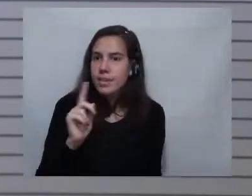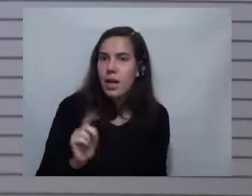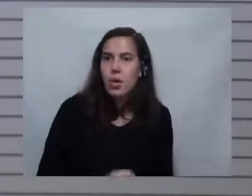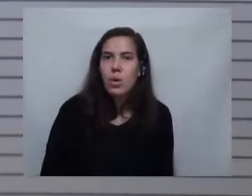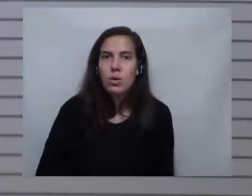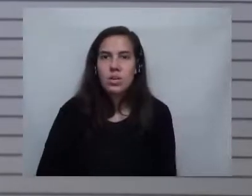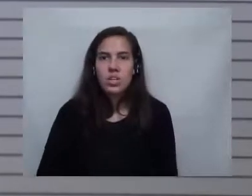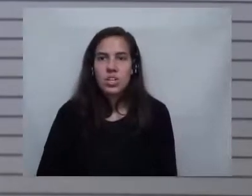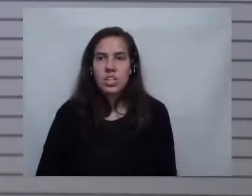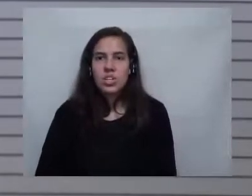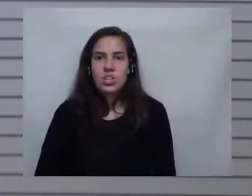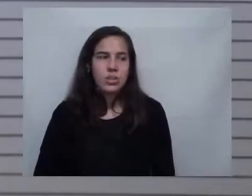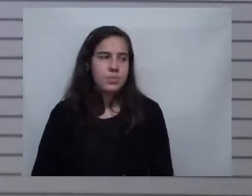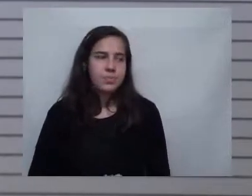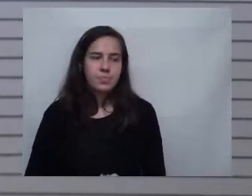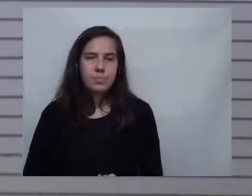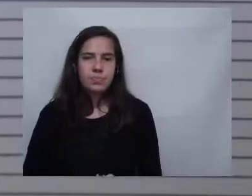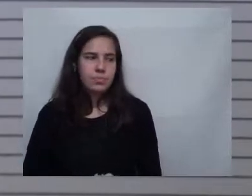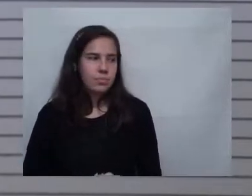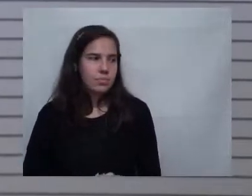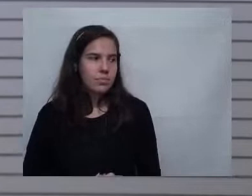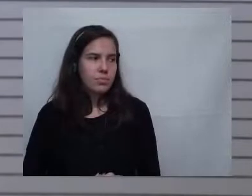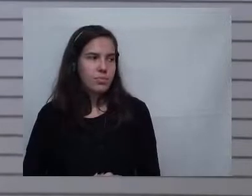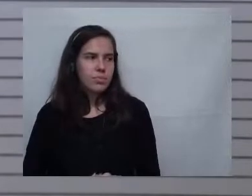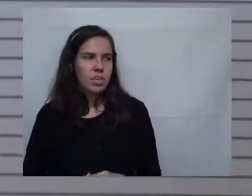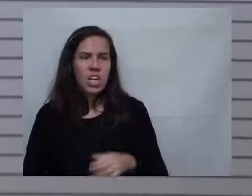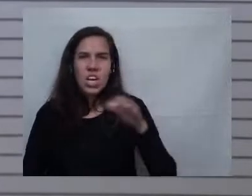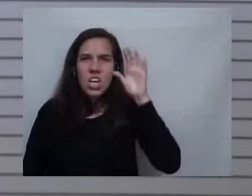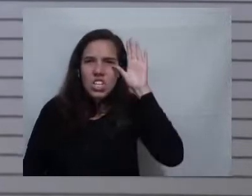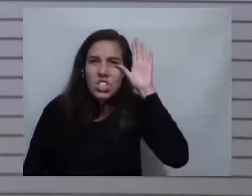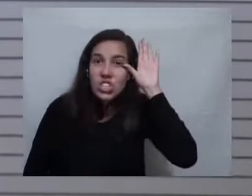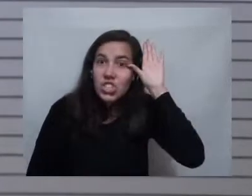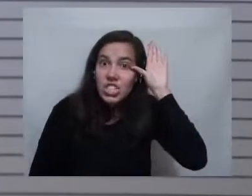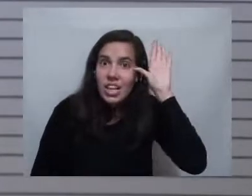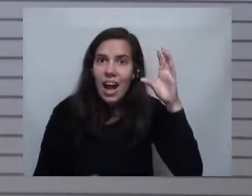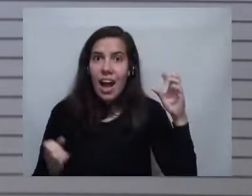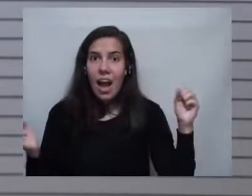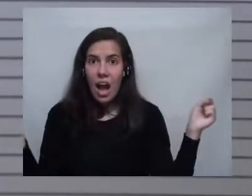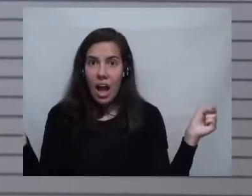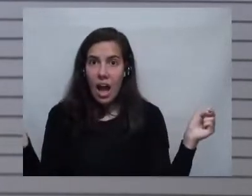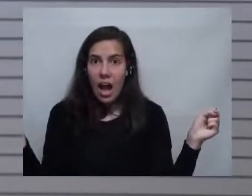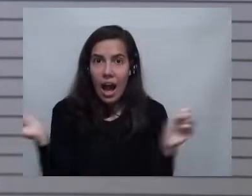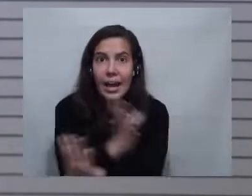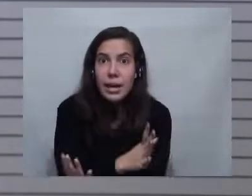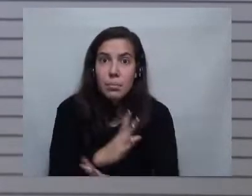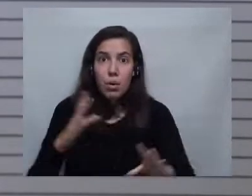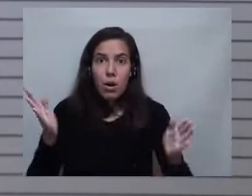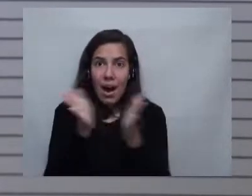e como que a China Oi não acabou com a igreja chinesa